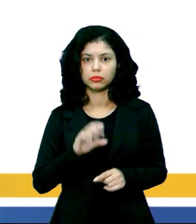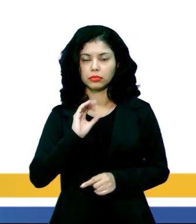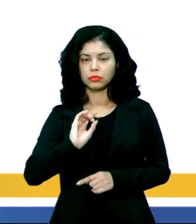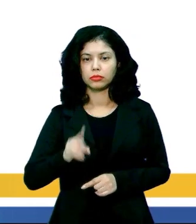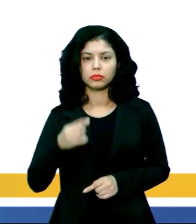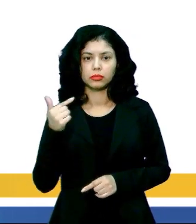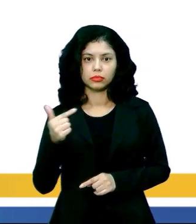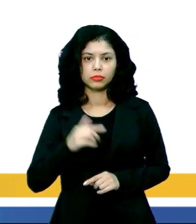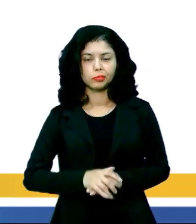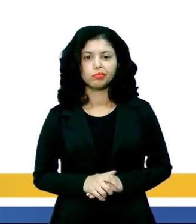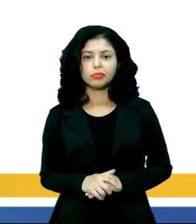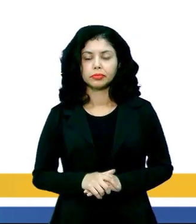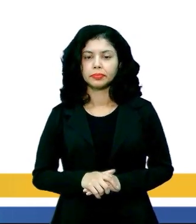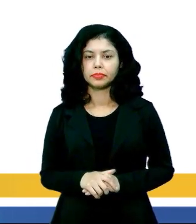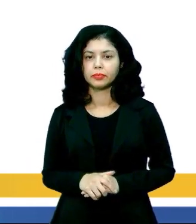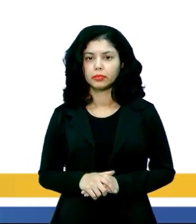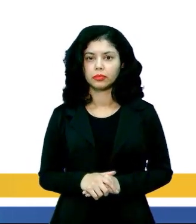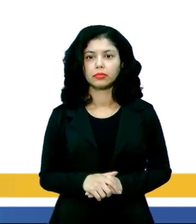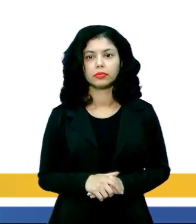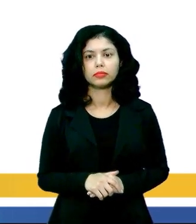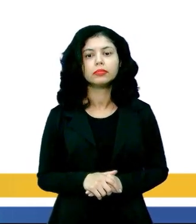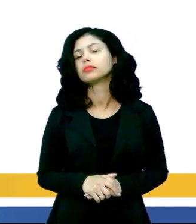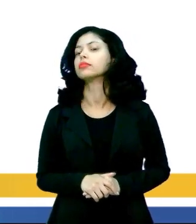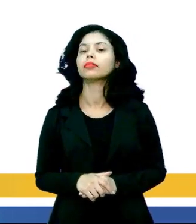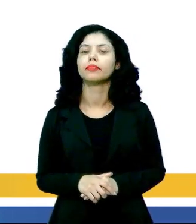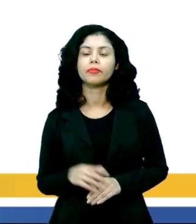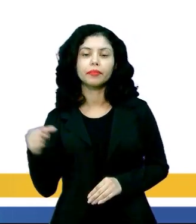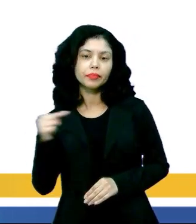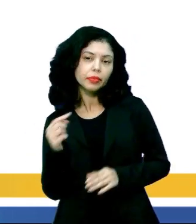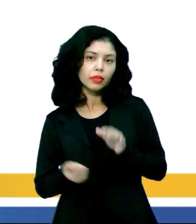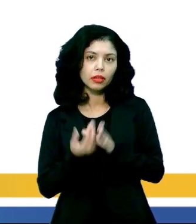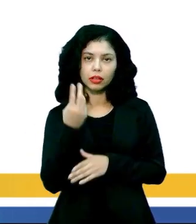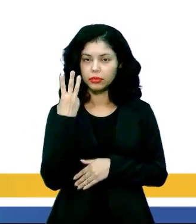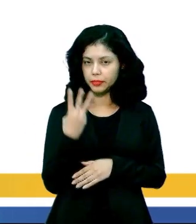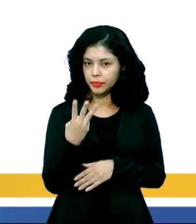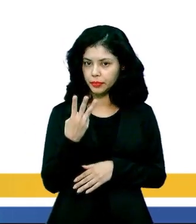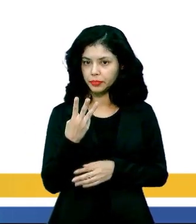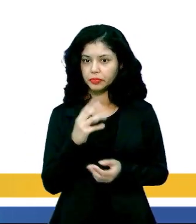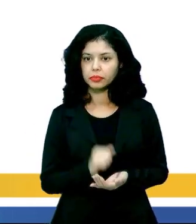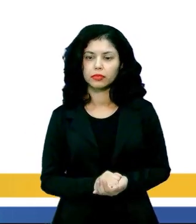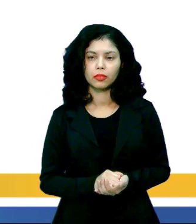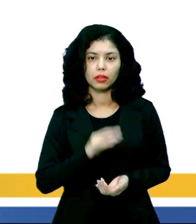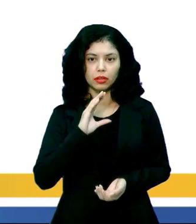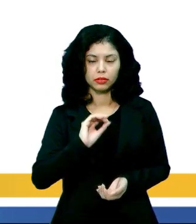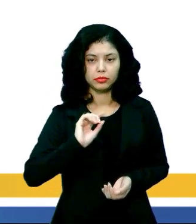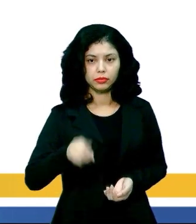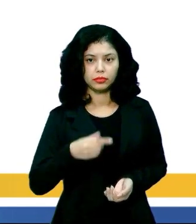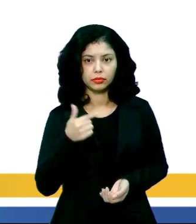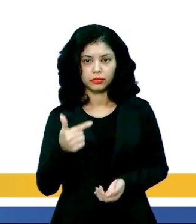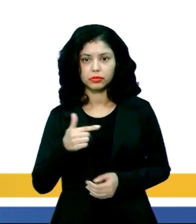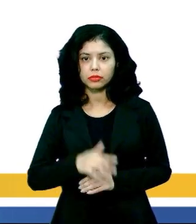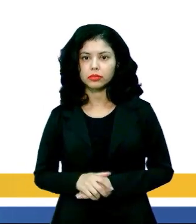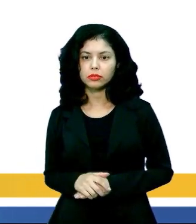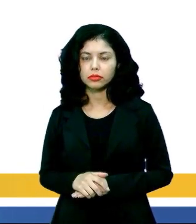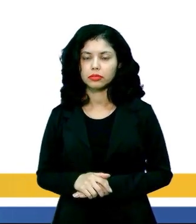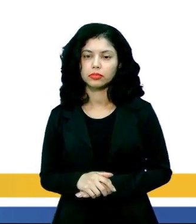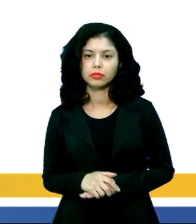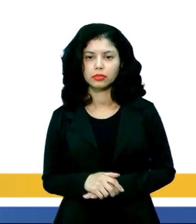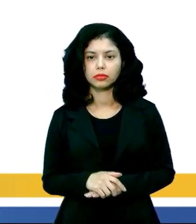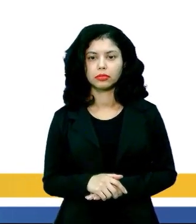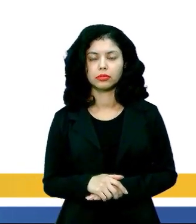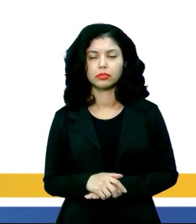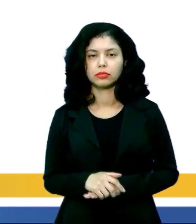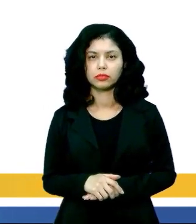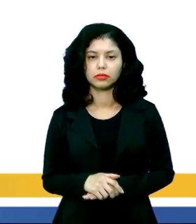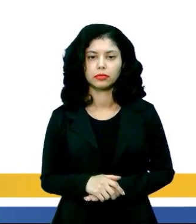então também vou ter 0,2 mols. Mais o íon de cloro é produzido 3 mols, então é 3Cl-. Então isso tem que ser